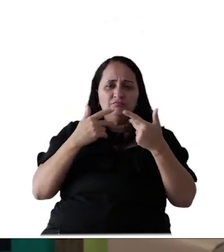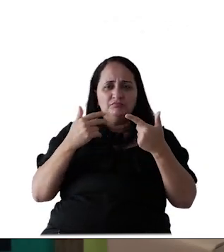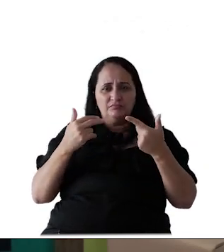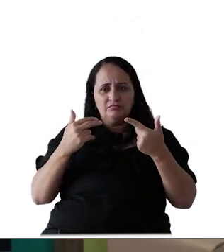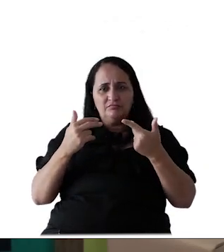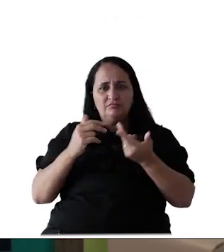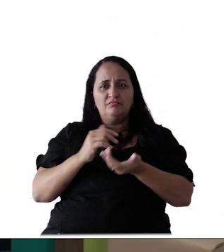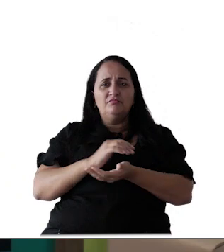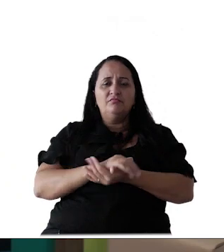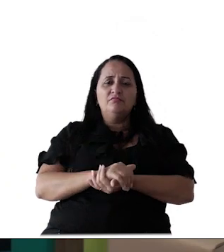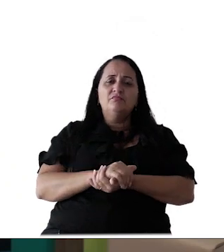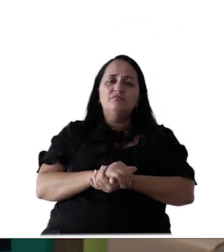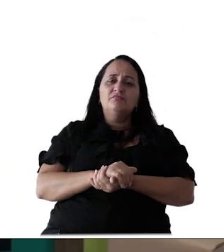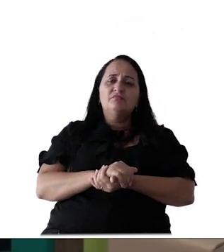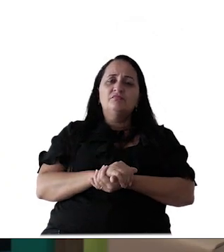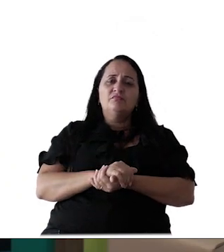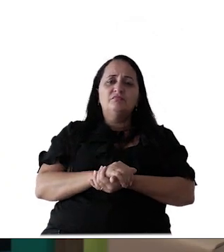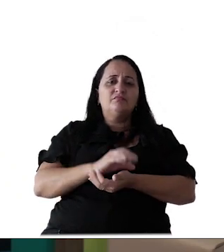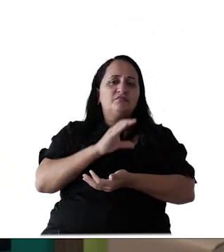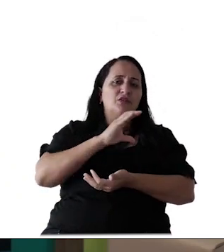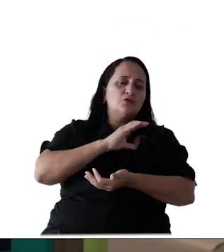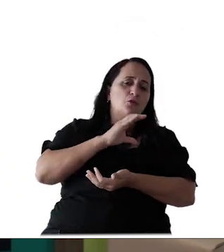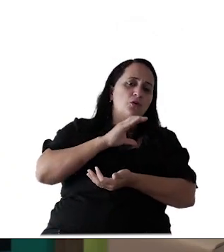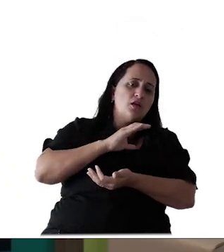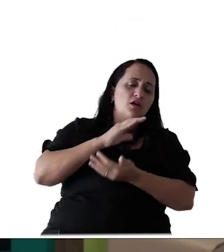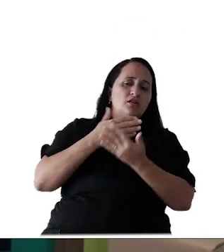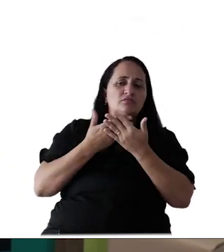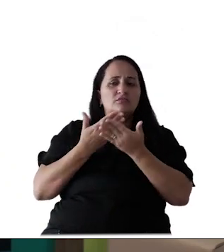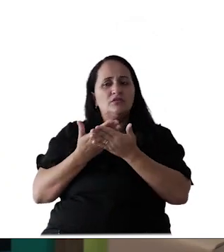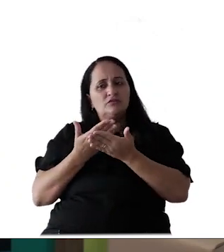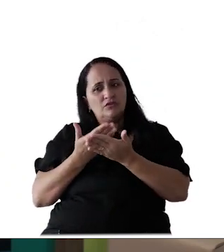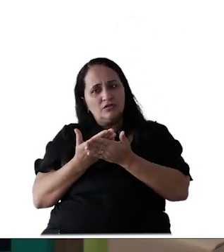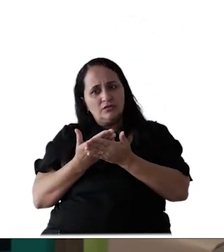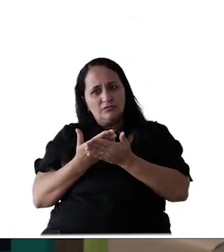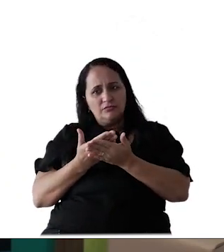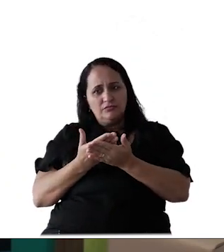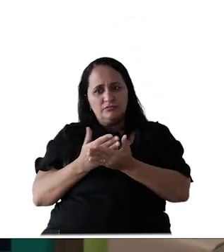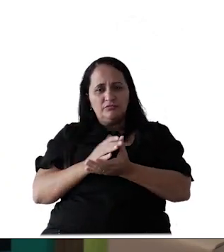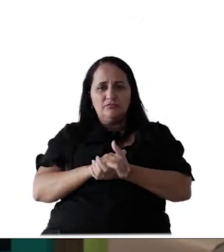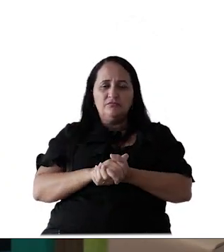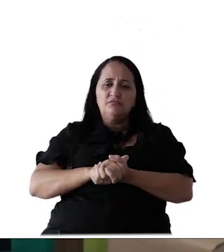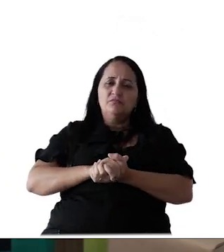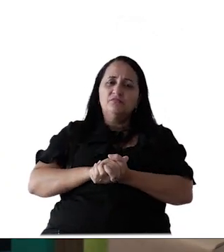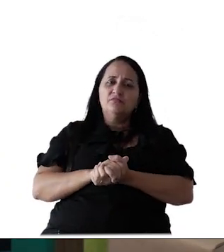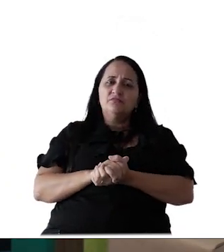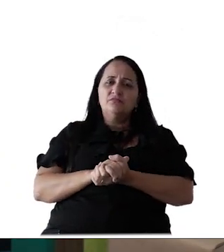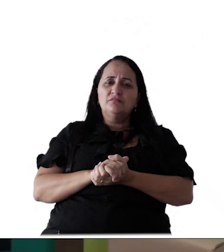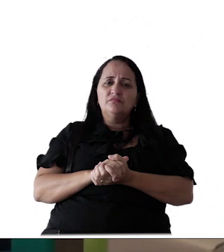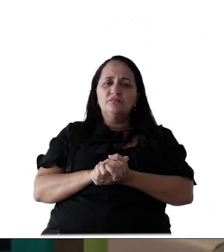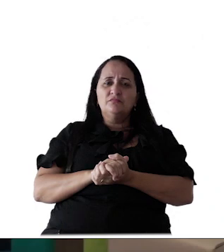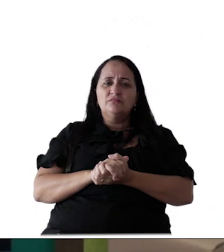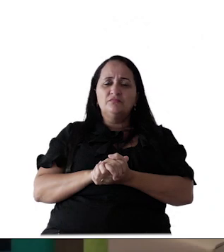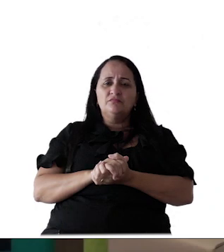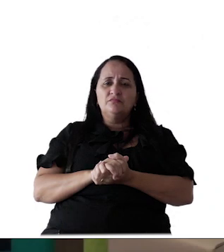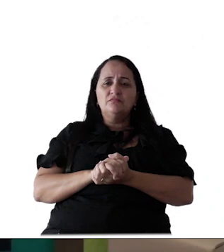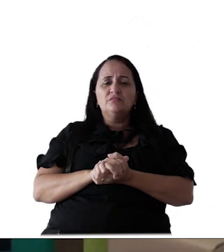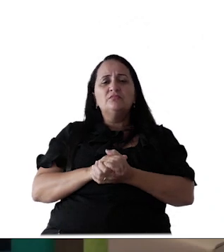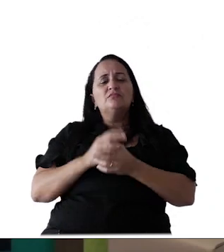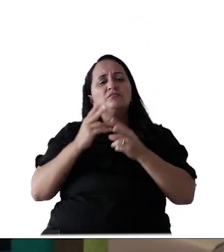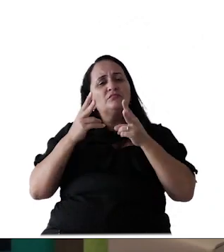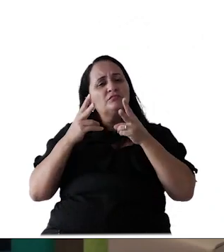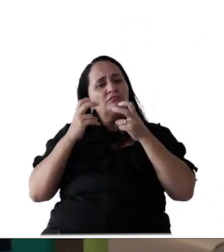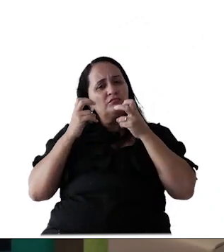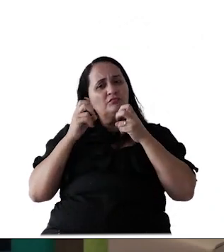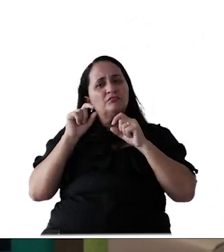se reportar ao seu colega na sua sala de aula. Tudo bem? Vamos perceber agora, no